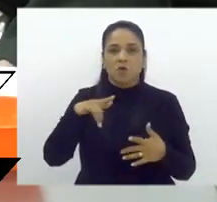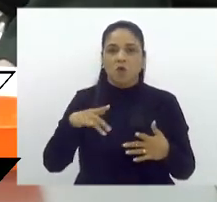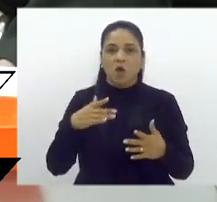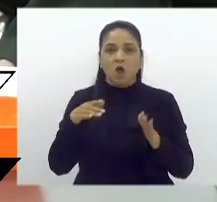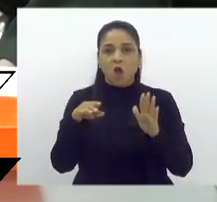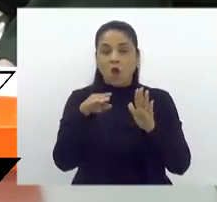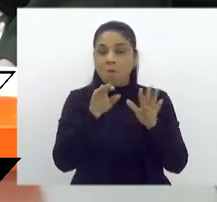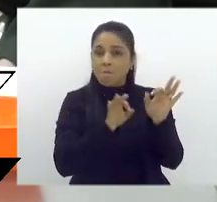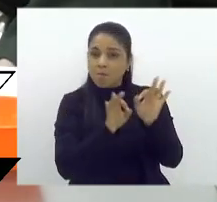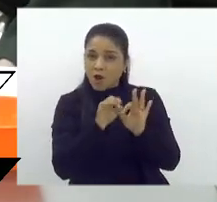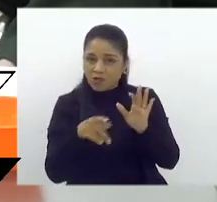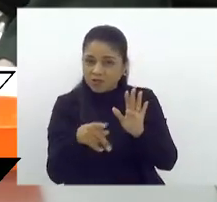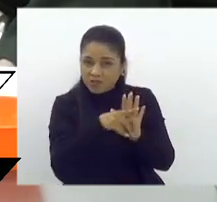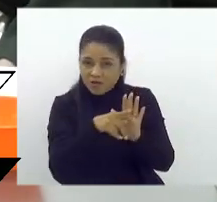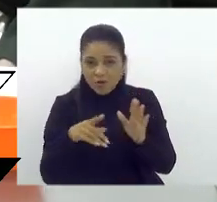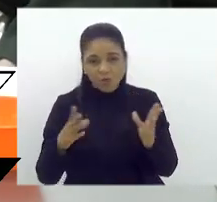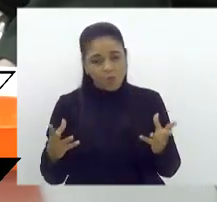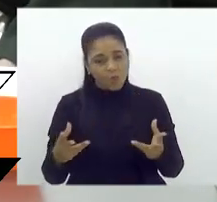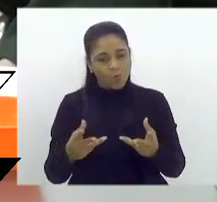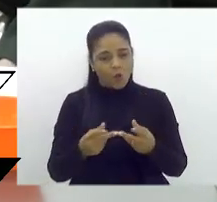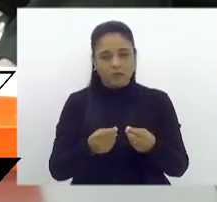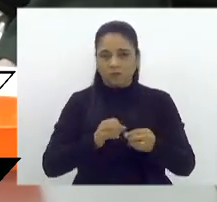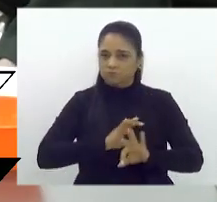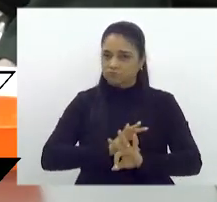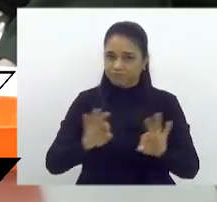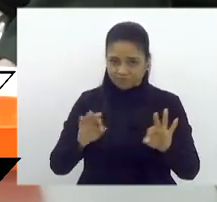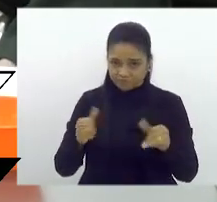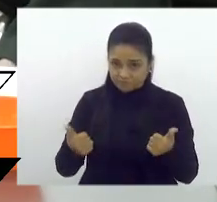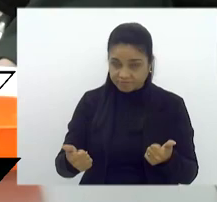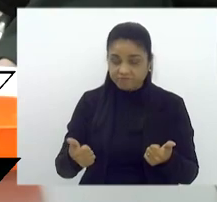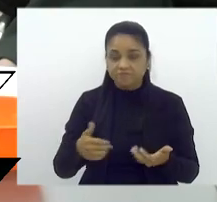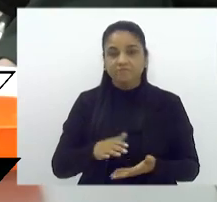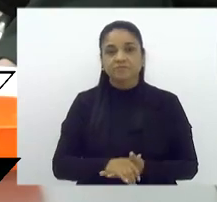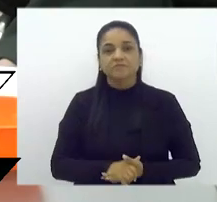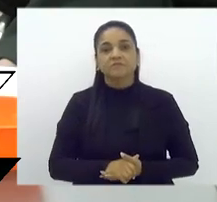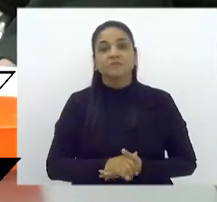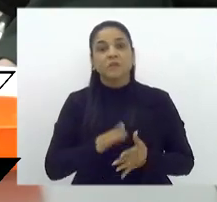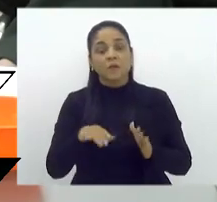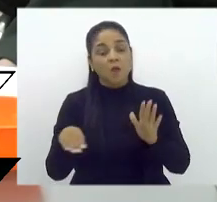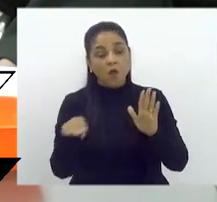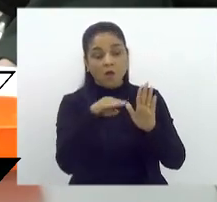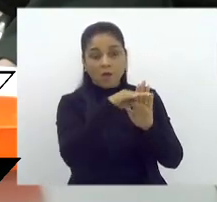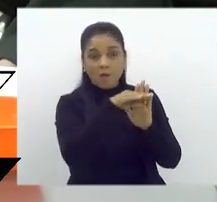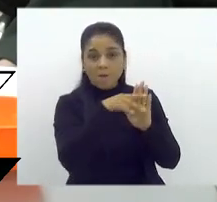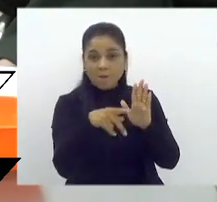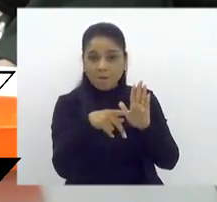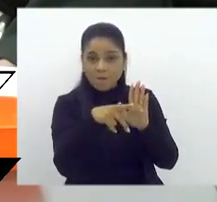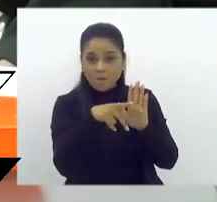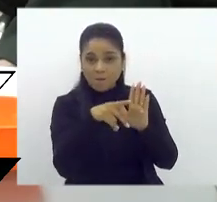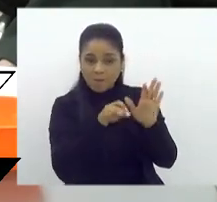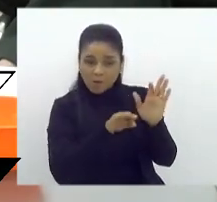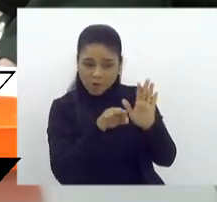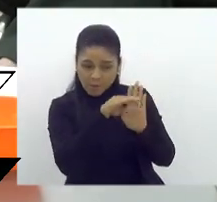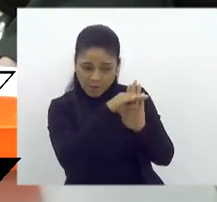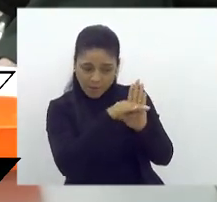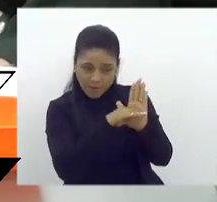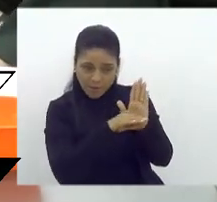né? Agora, quando eu contactei esses projetos nesses